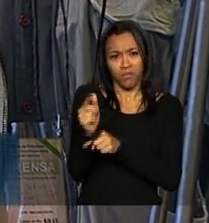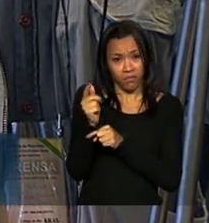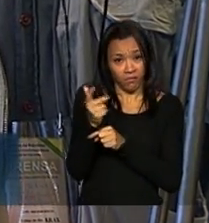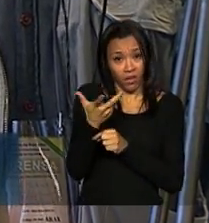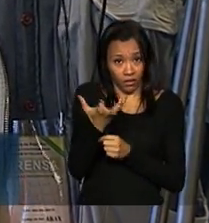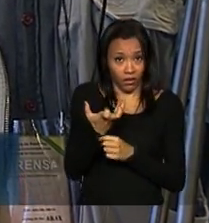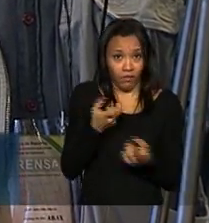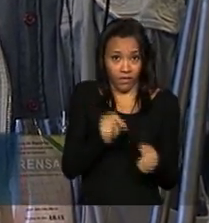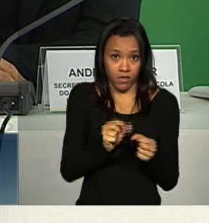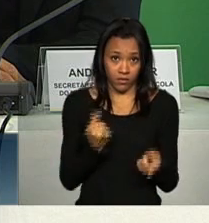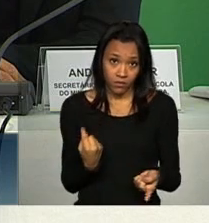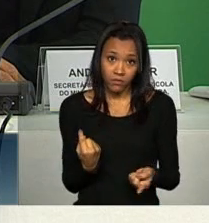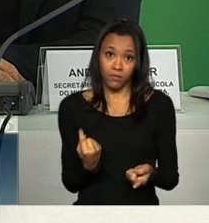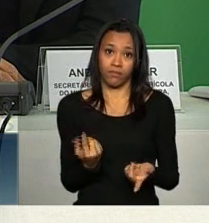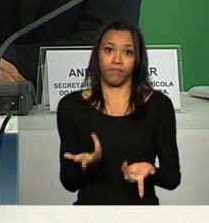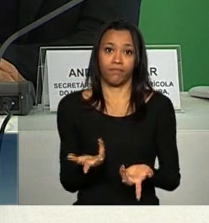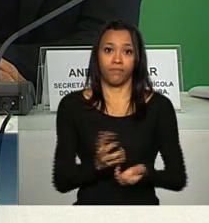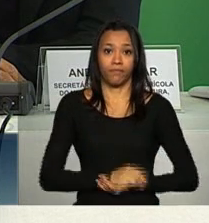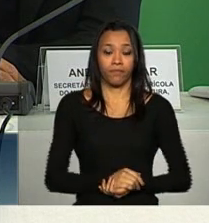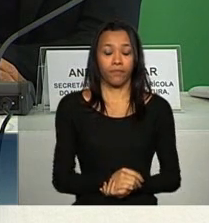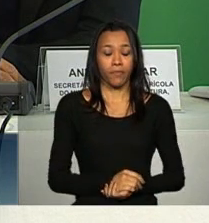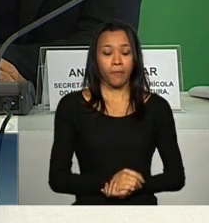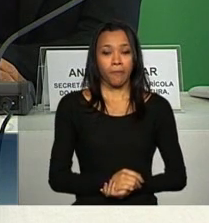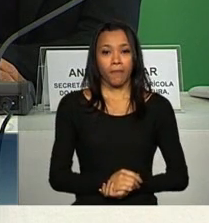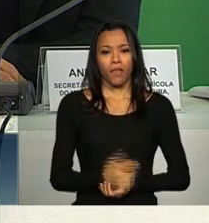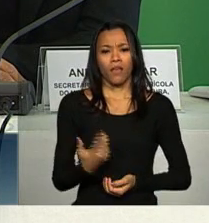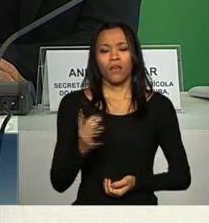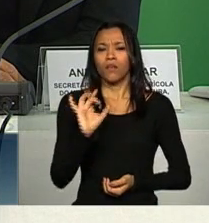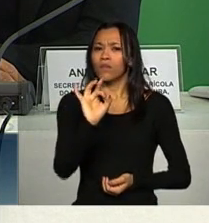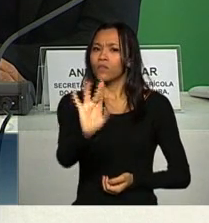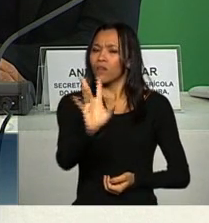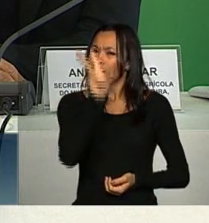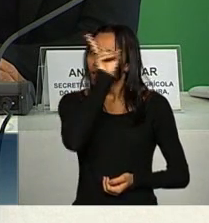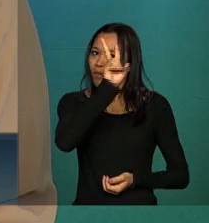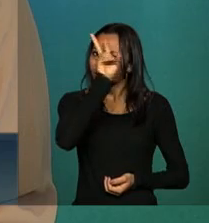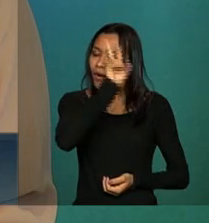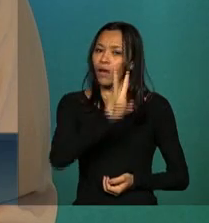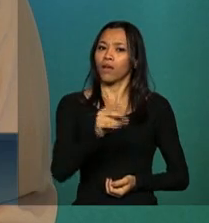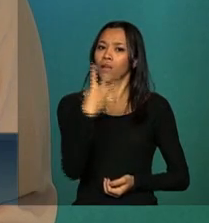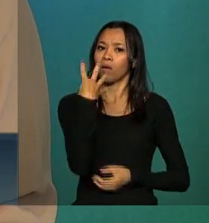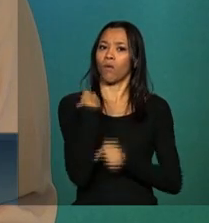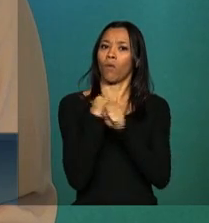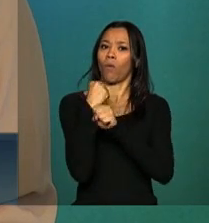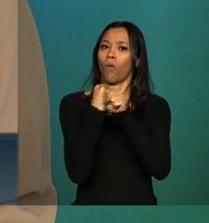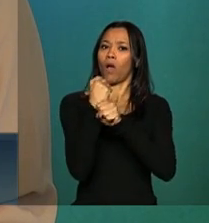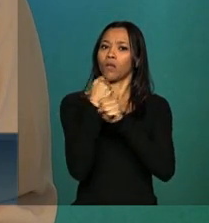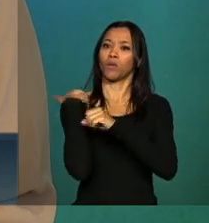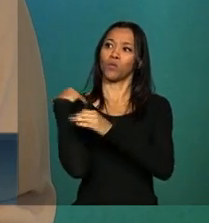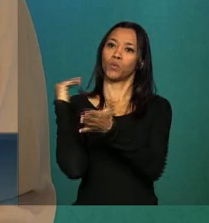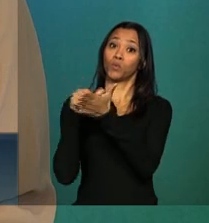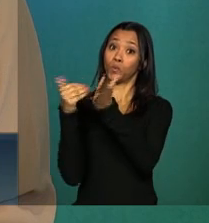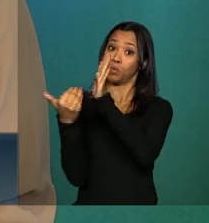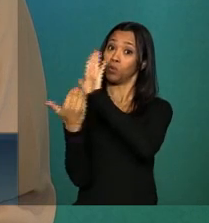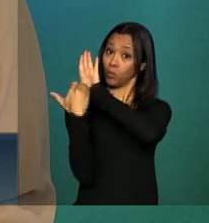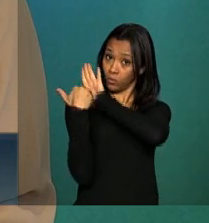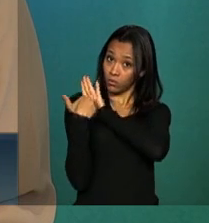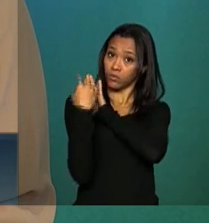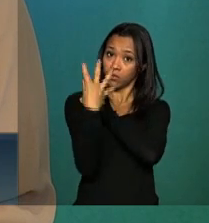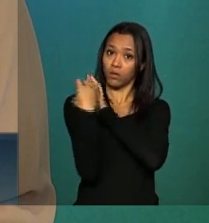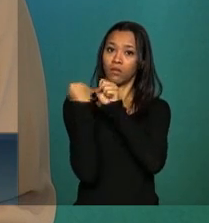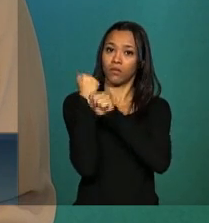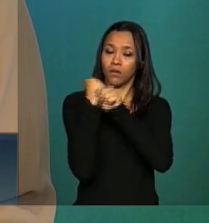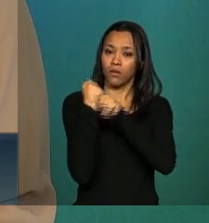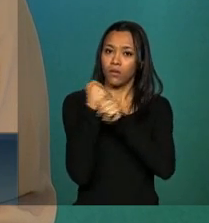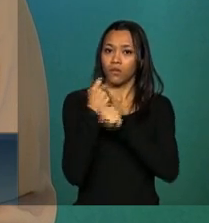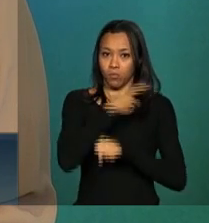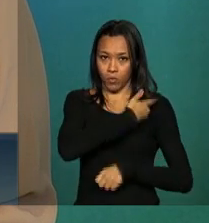passado? Eu gostaria de apenas lembrar que nos últimos 4 anos do governo da presidente Dilma, todo o